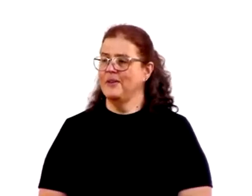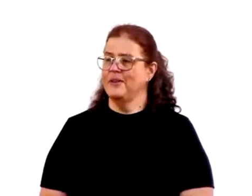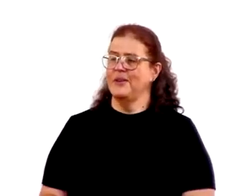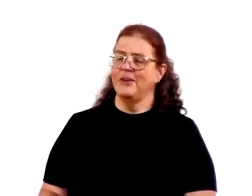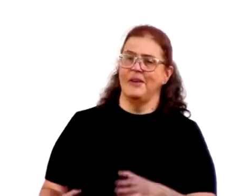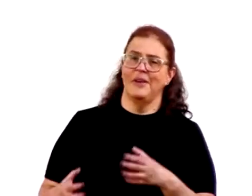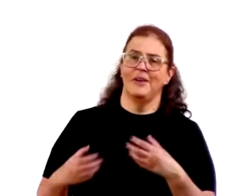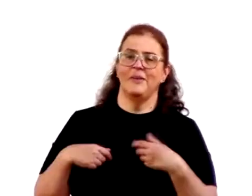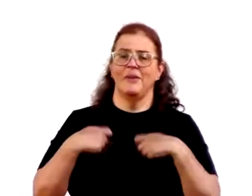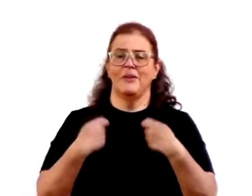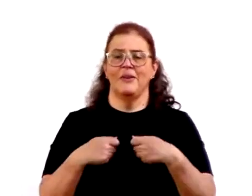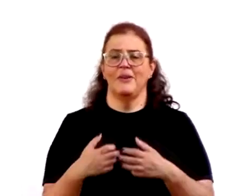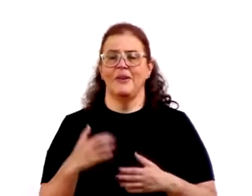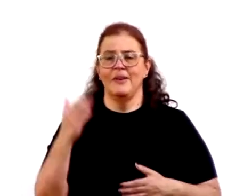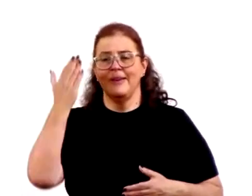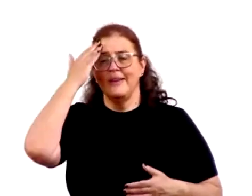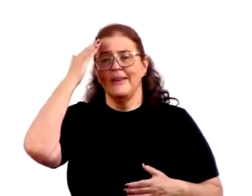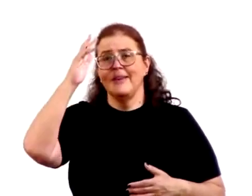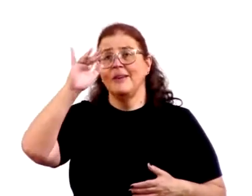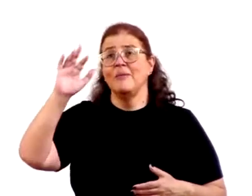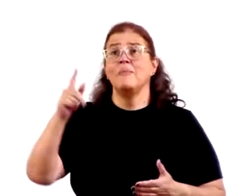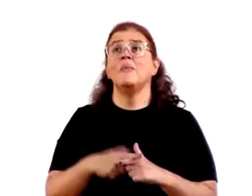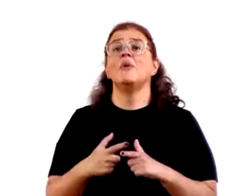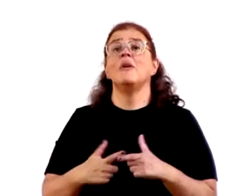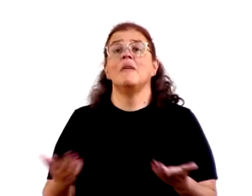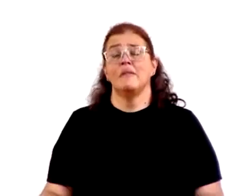vamos entender por que isso nos incomoda.